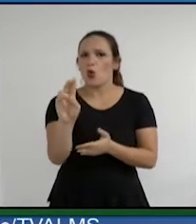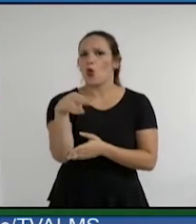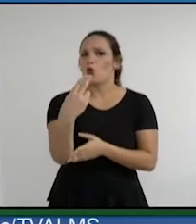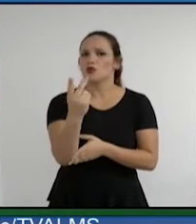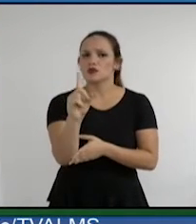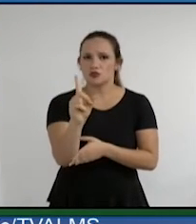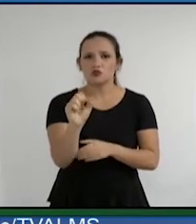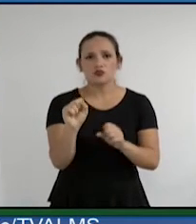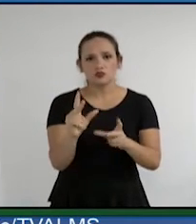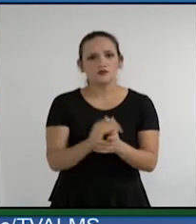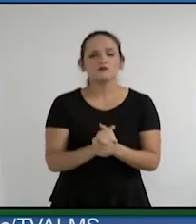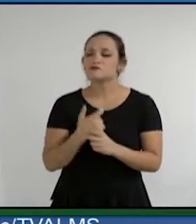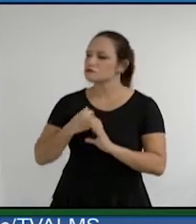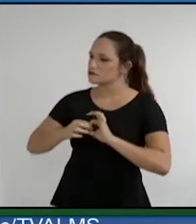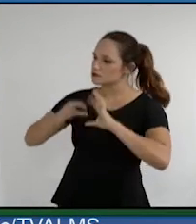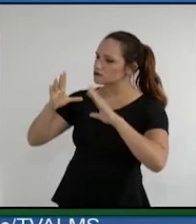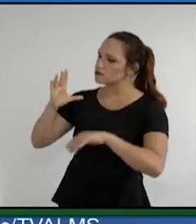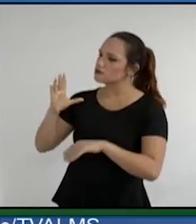parte ao deputado